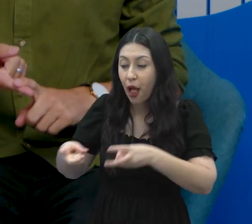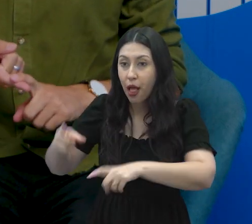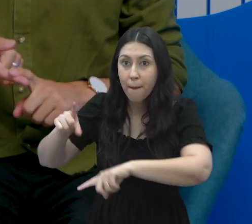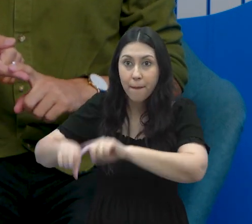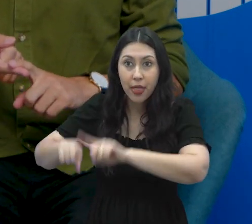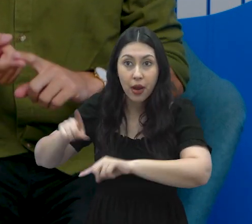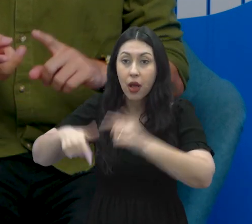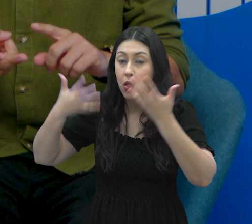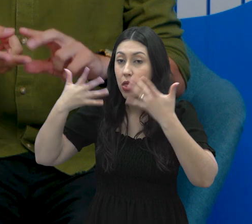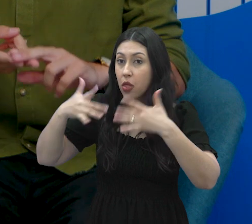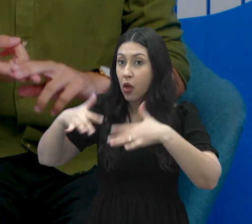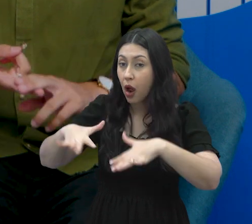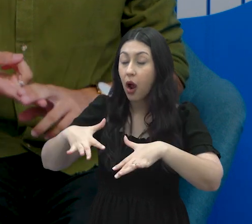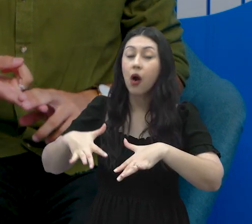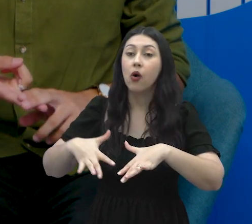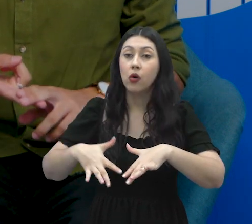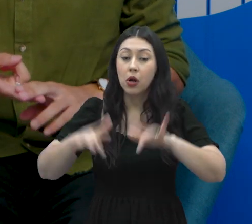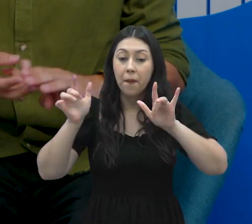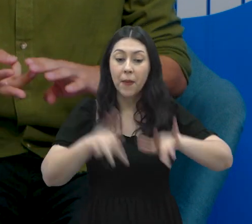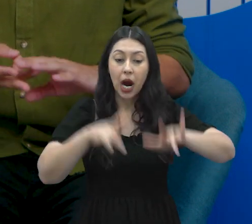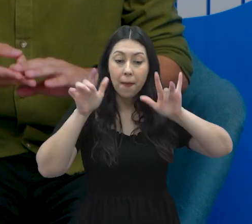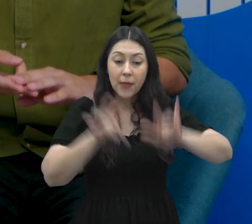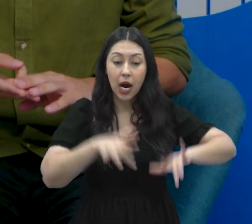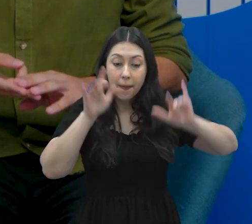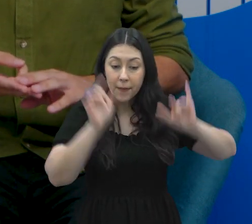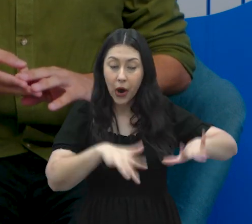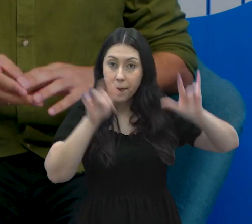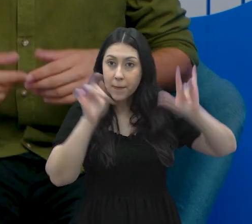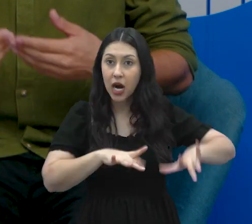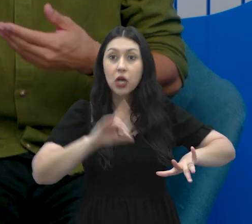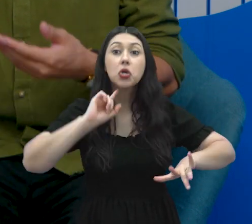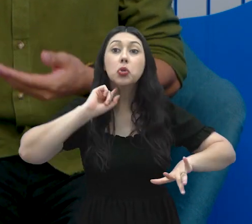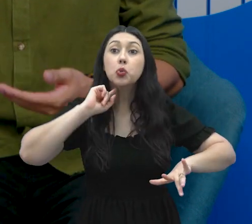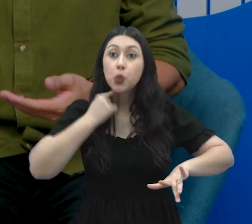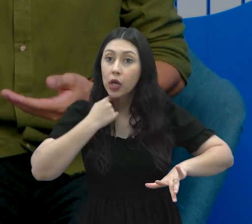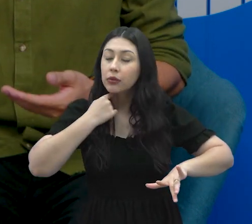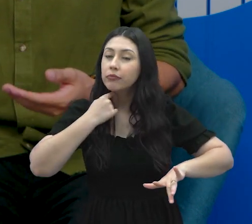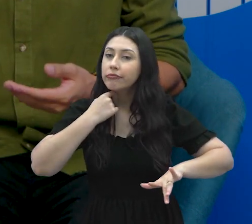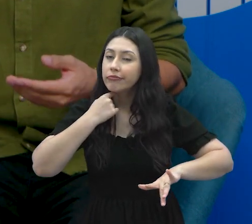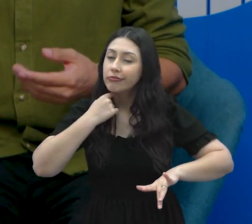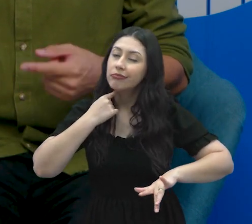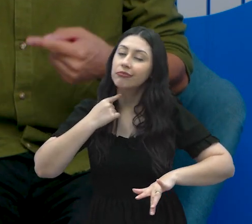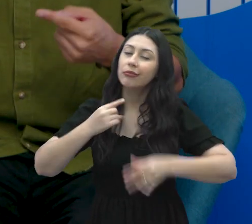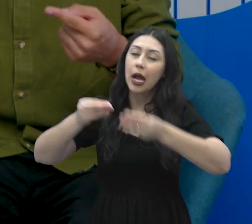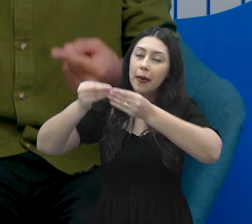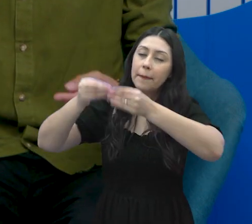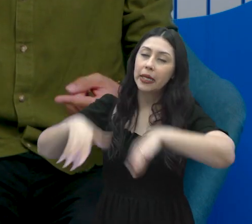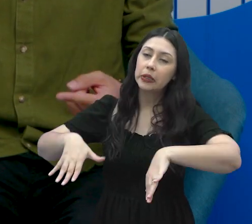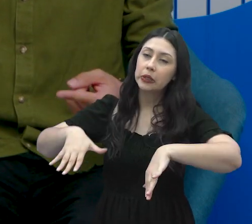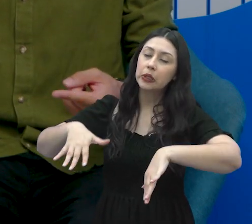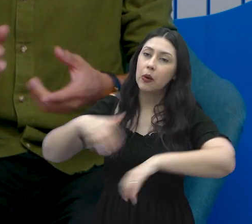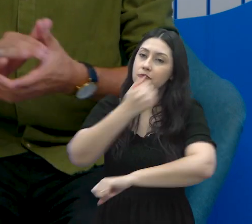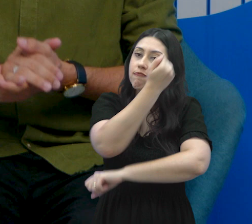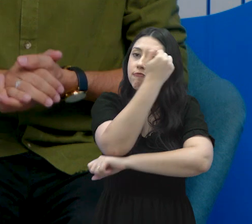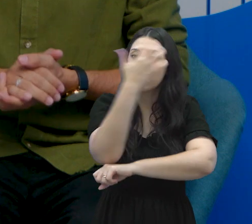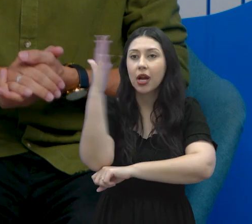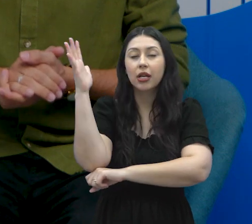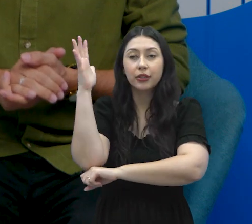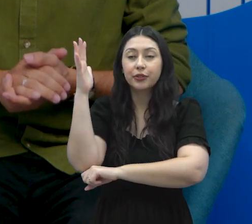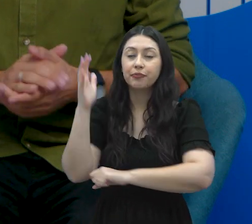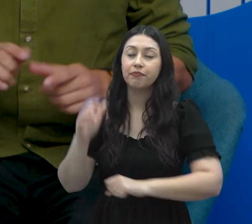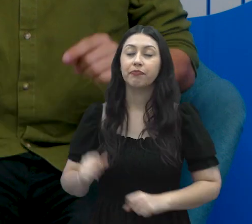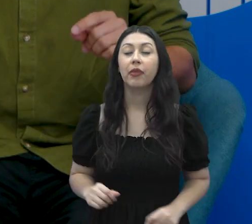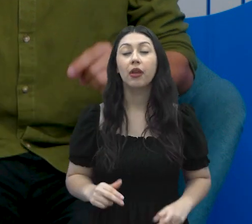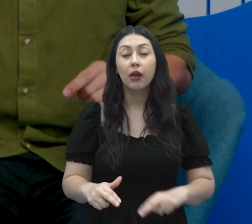recursos naturais, produção de resíduos e poluição são alguns dos fatores que aceleram a degradação